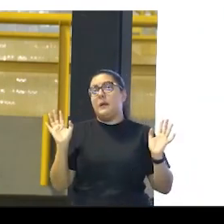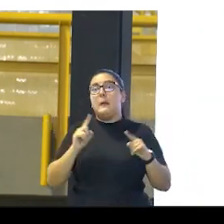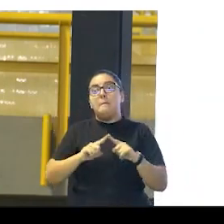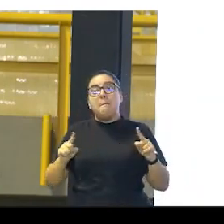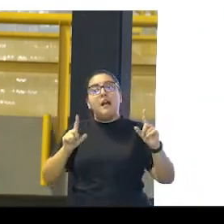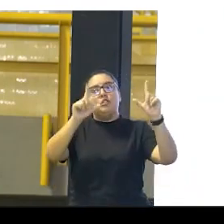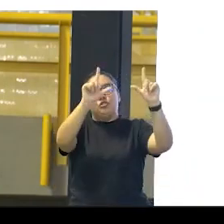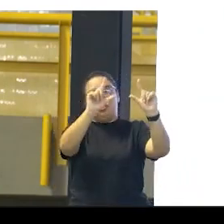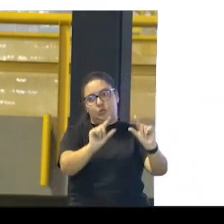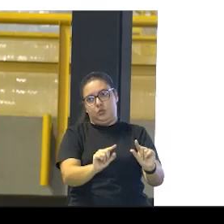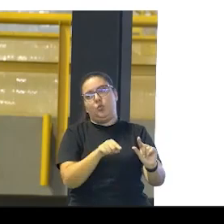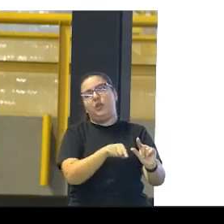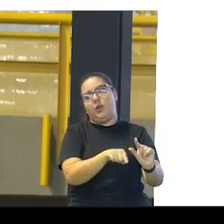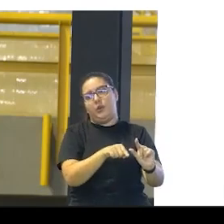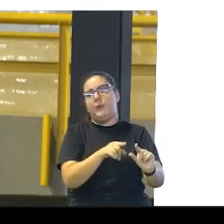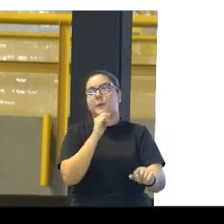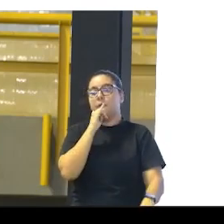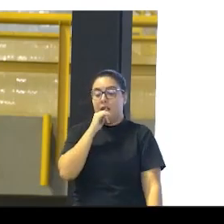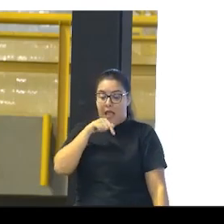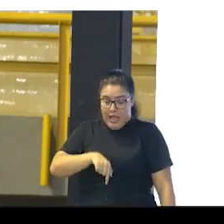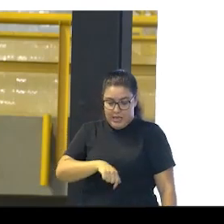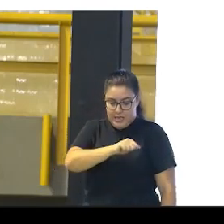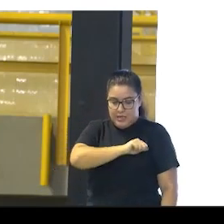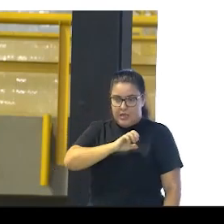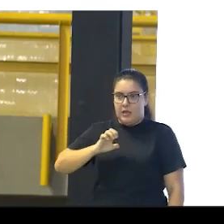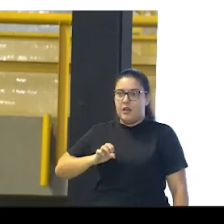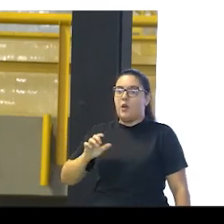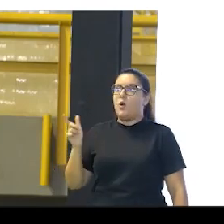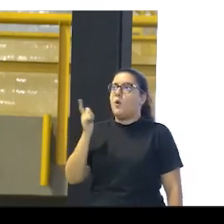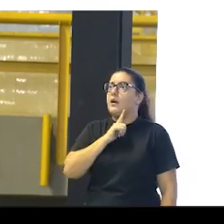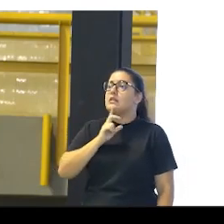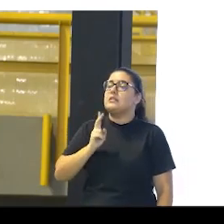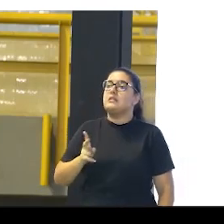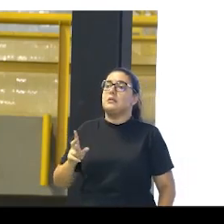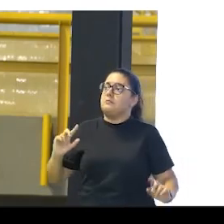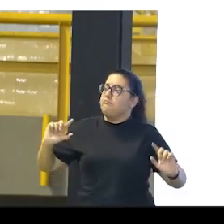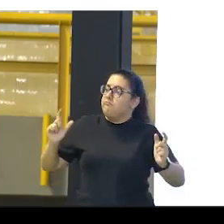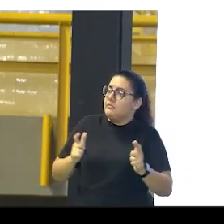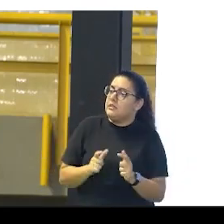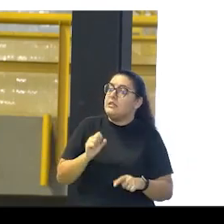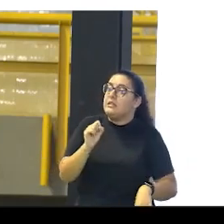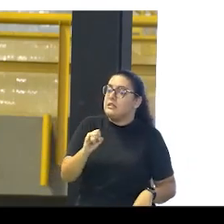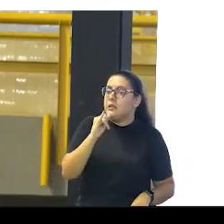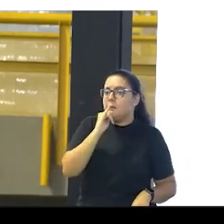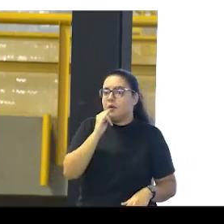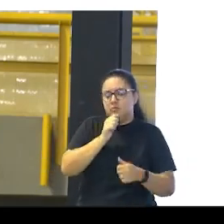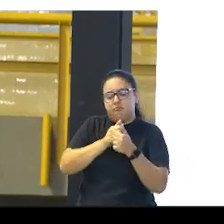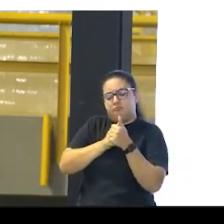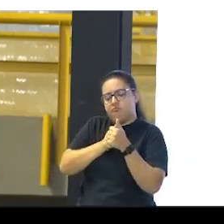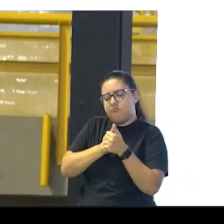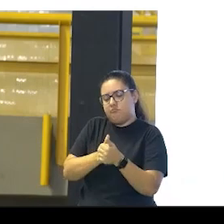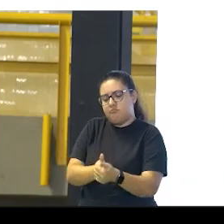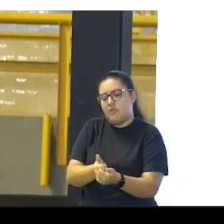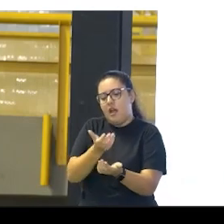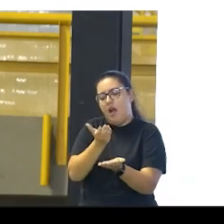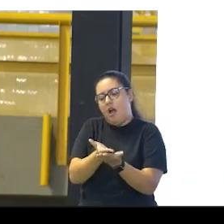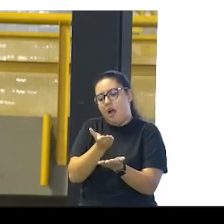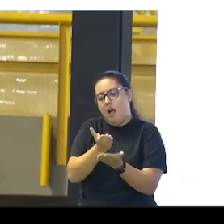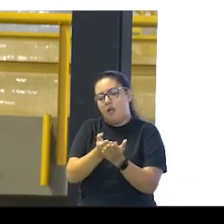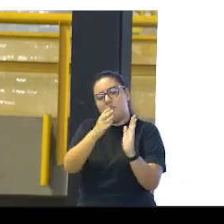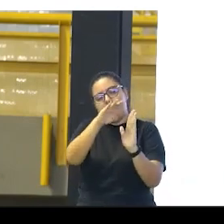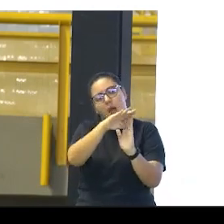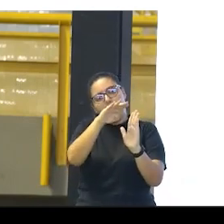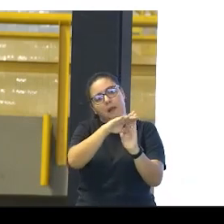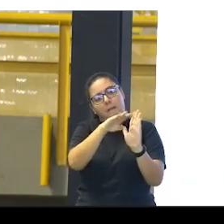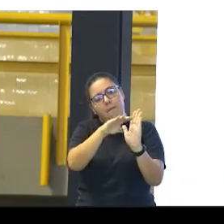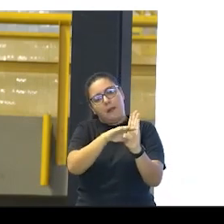O Academia Enem, ele te coloca um risco pequenininho. Se você seguir essa receita que a gente